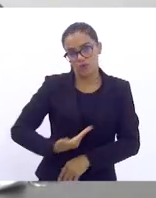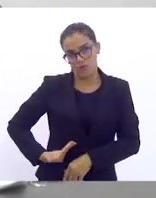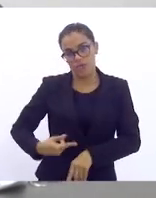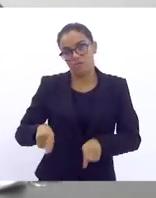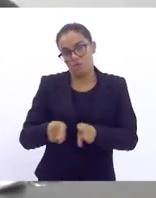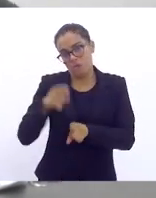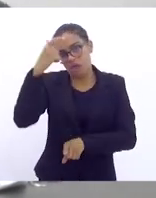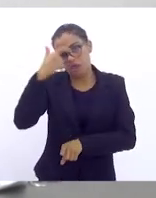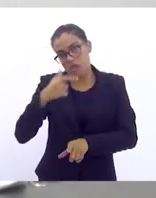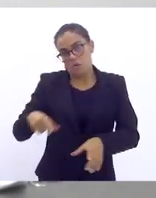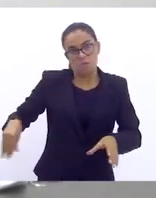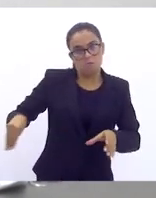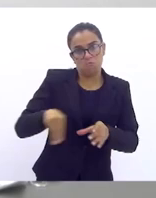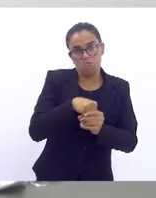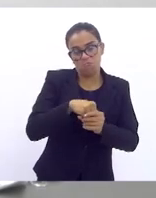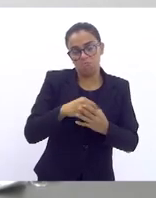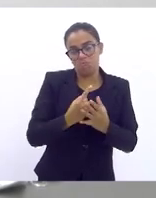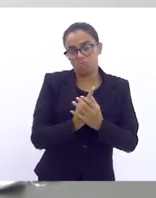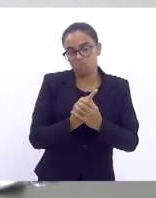participei diretamente